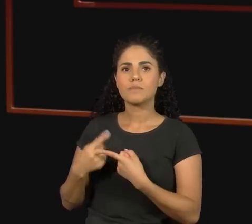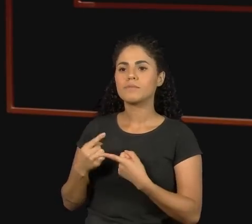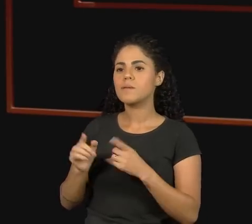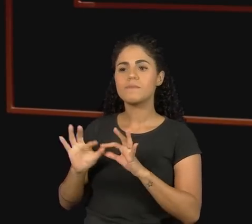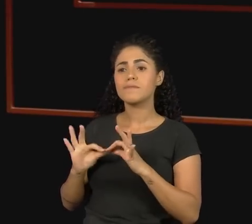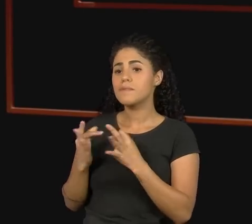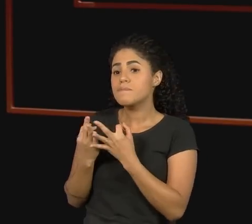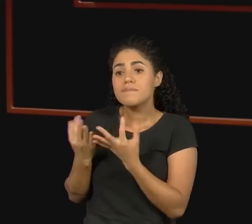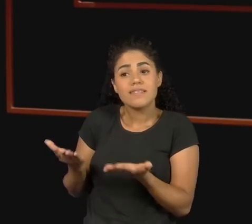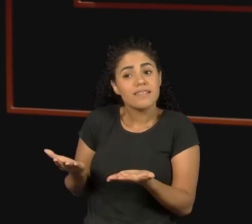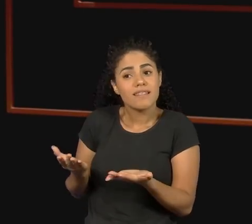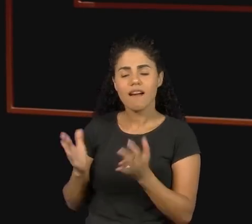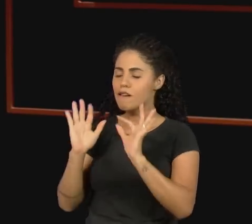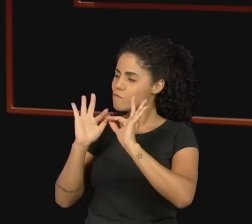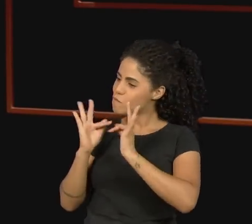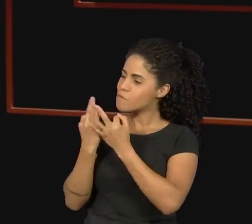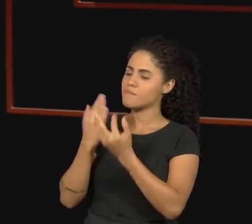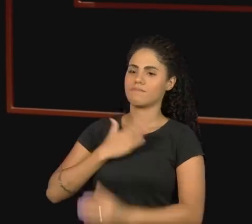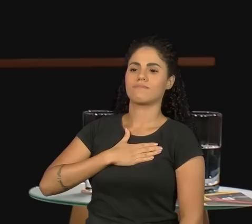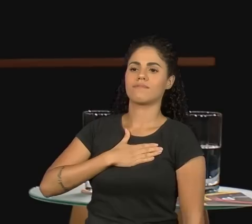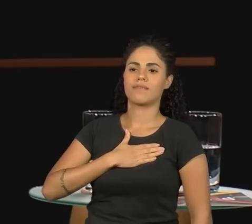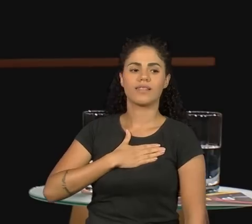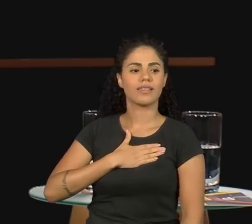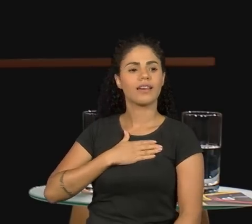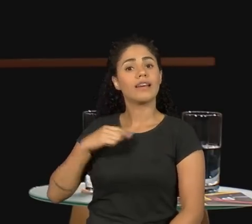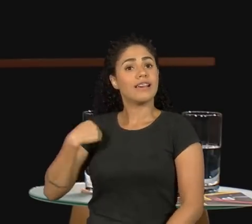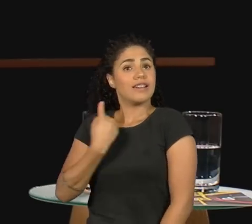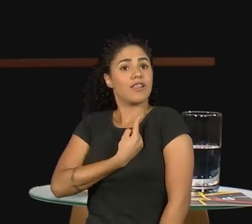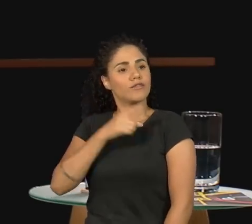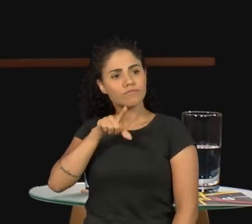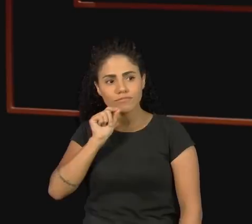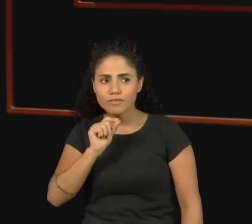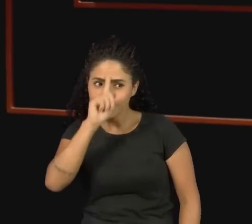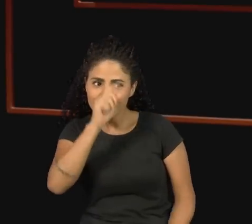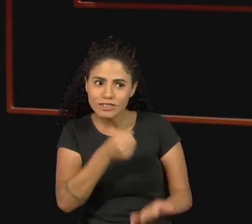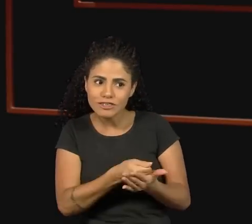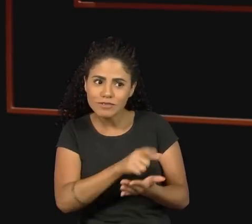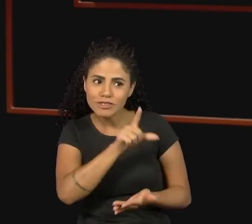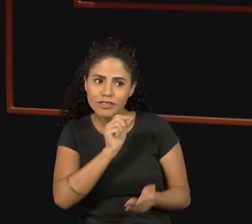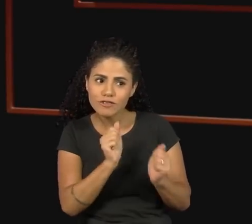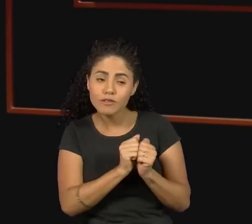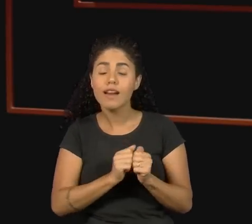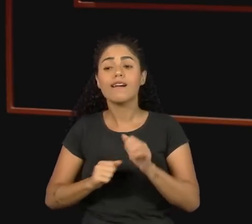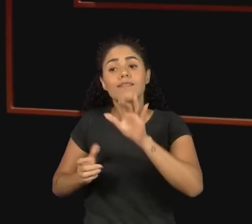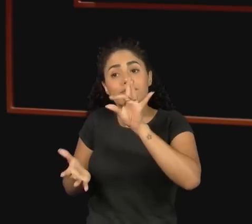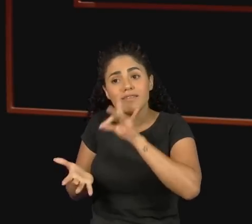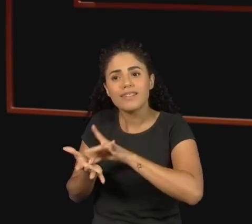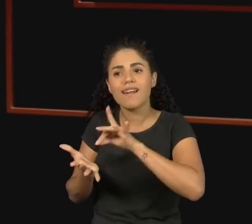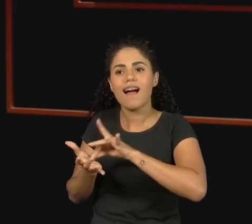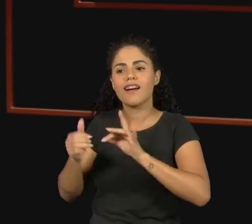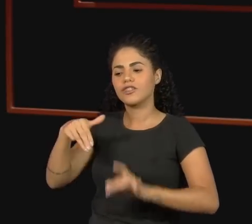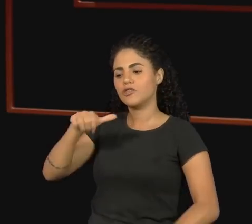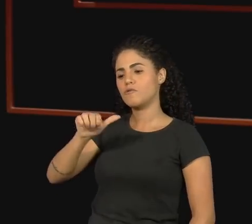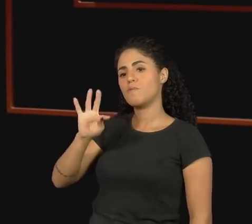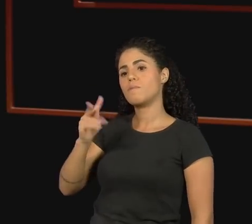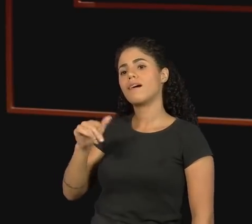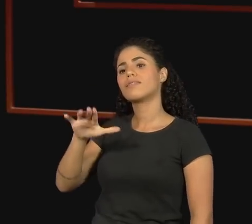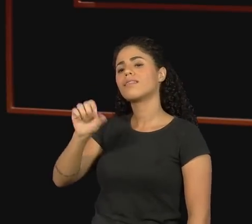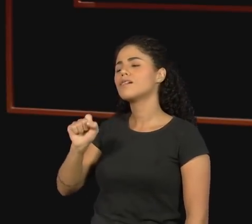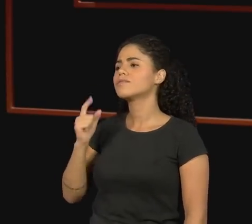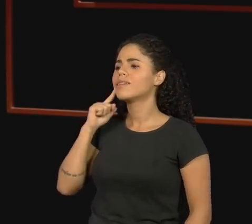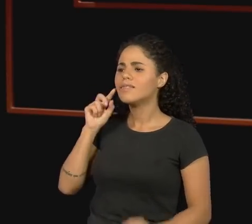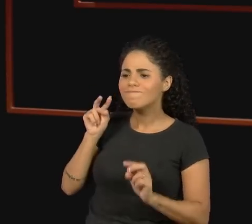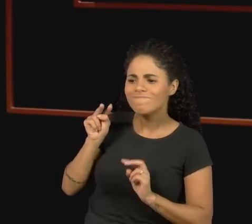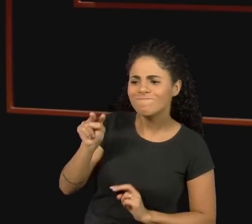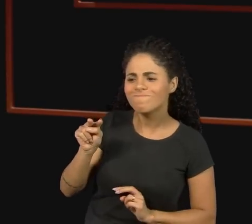família. São a minha família. É a família que a gente escolhe. Né? E Solano tem uma delicadeza para olhar